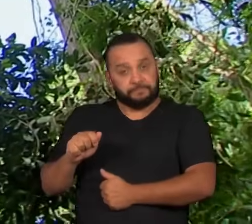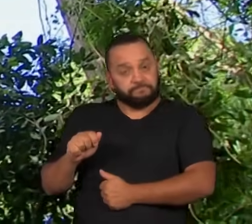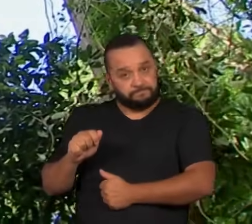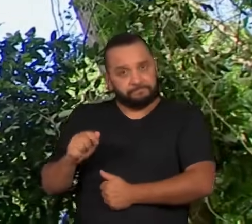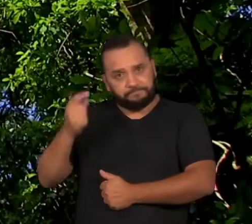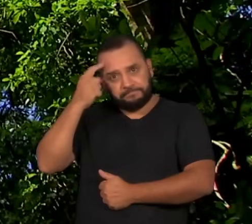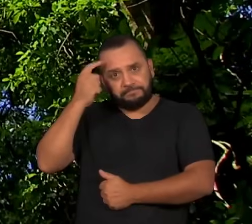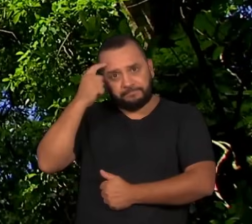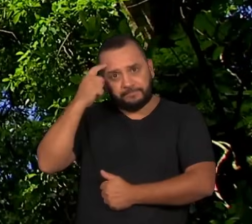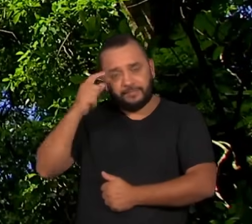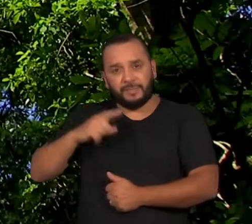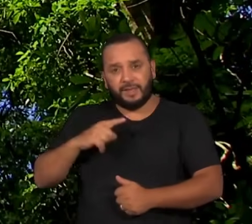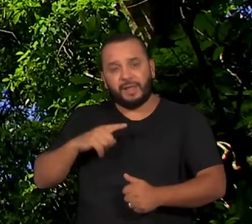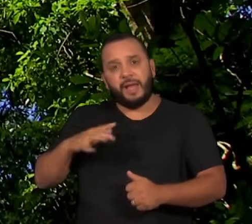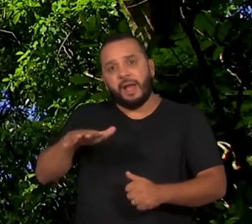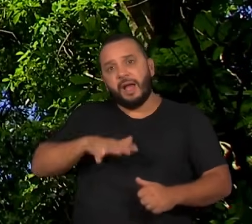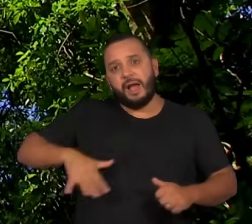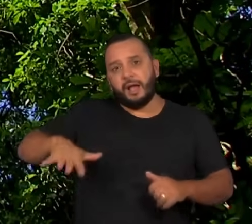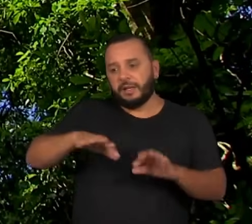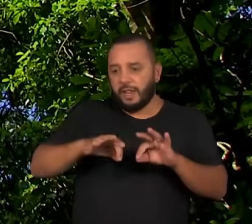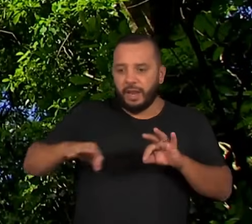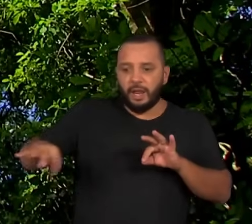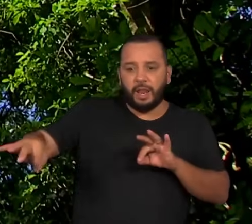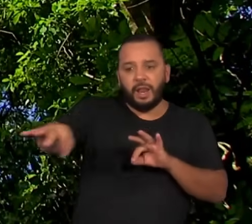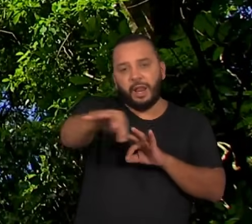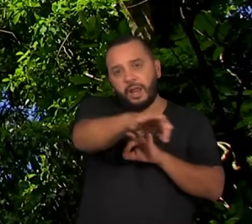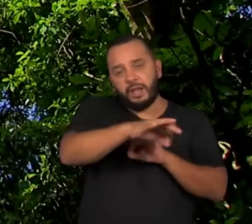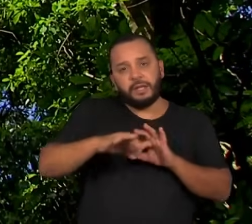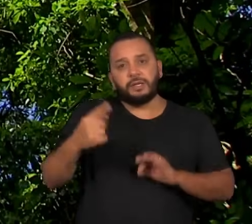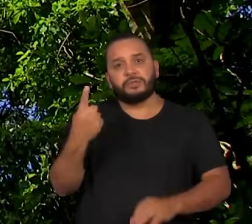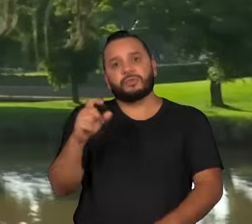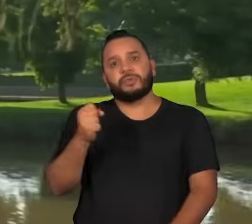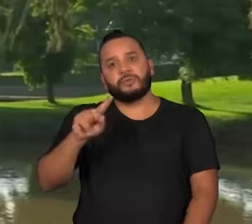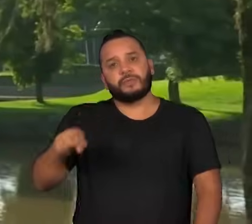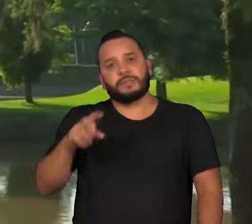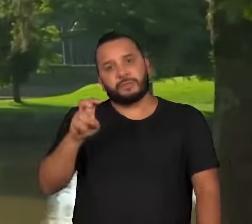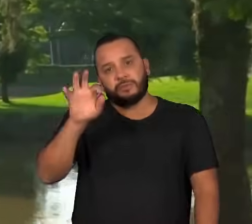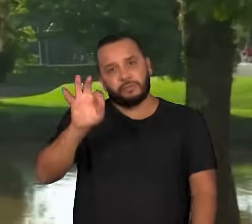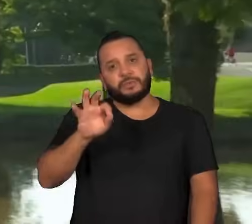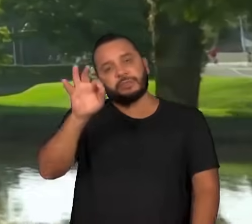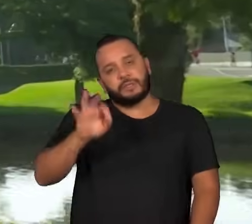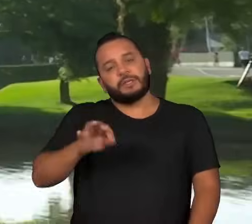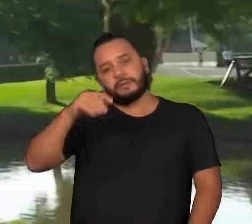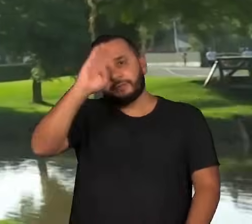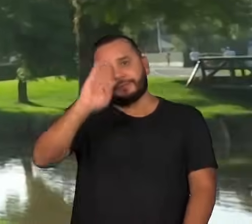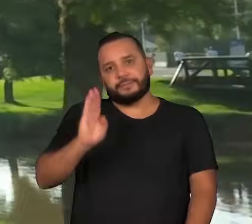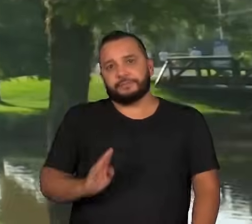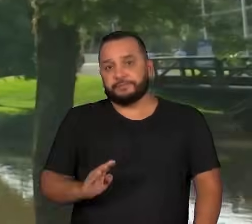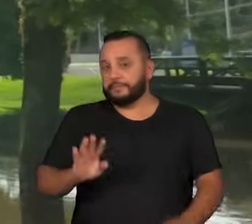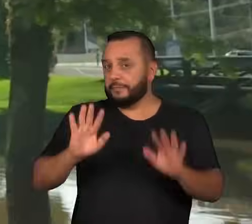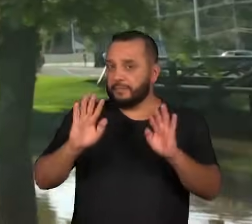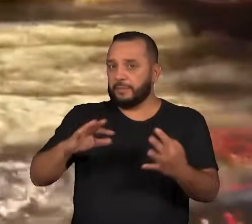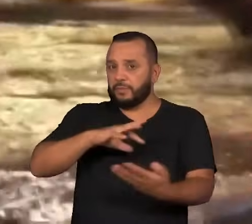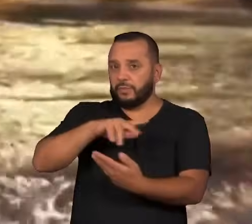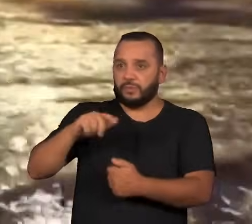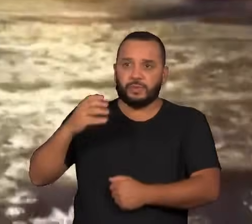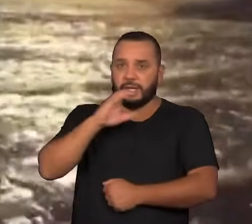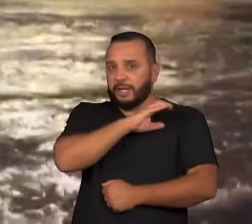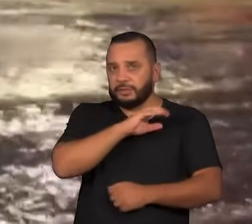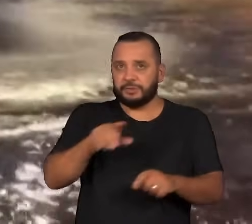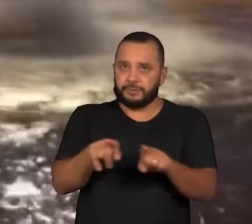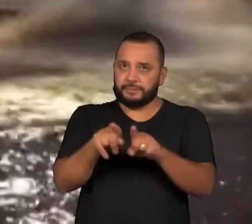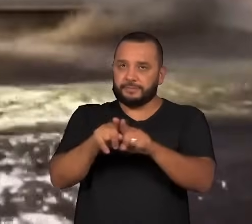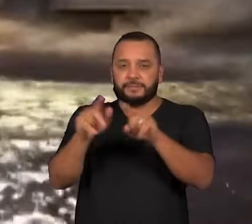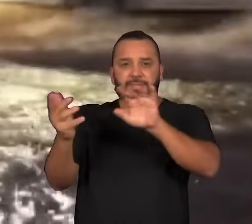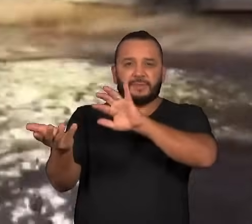Somadas, elas ocupam 18,5% do território nacional. Mas com o aumento da temperatura e as